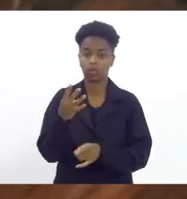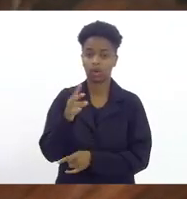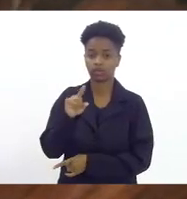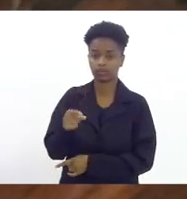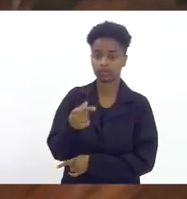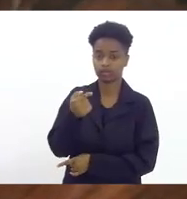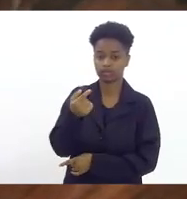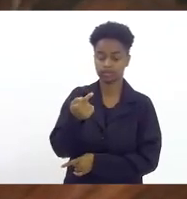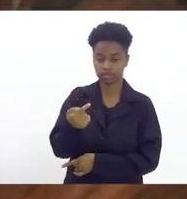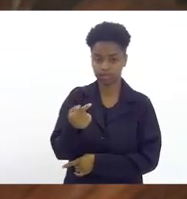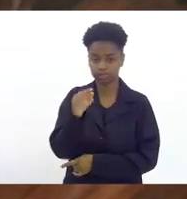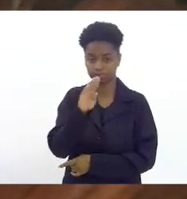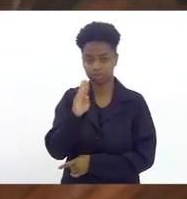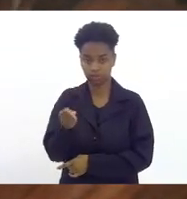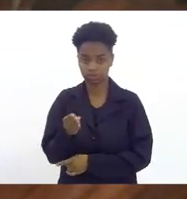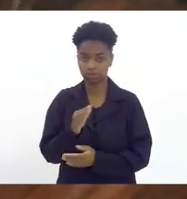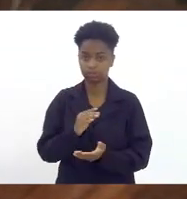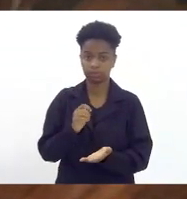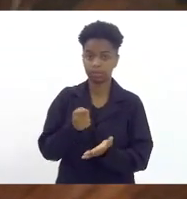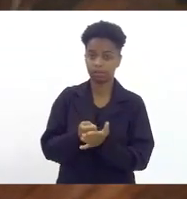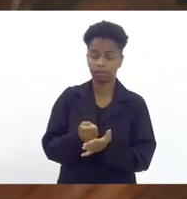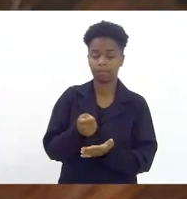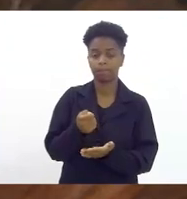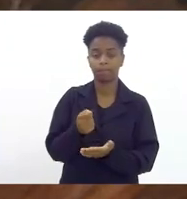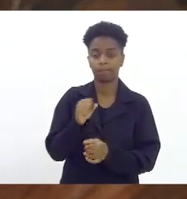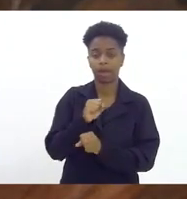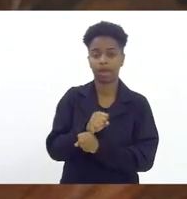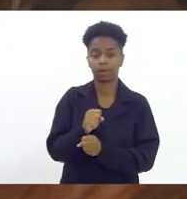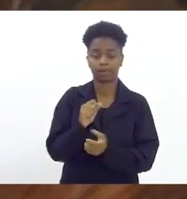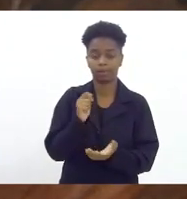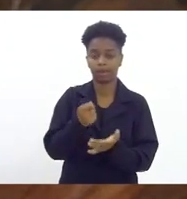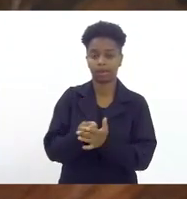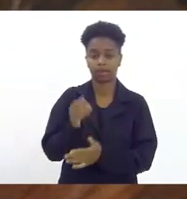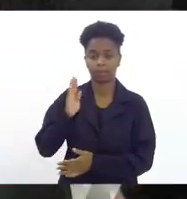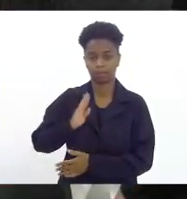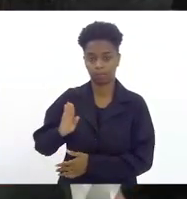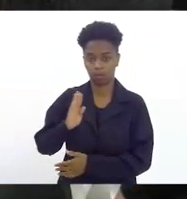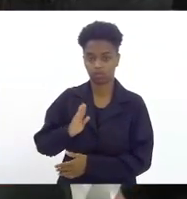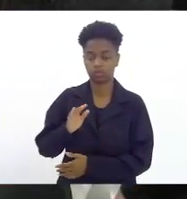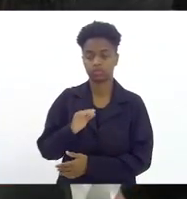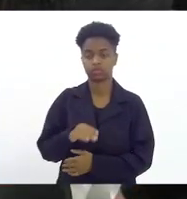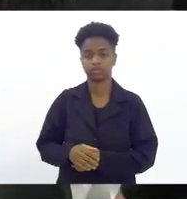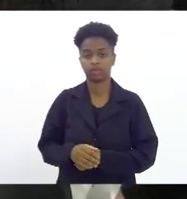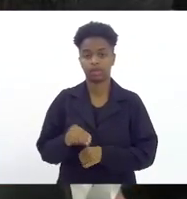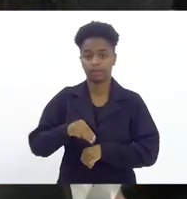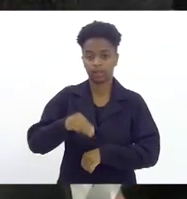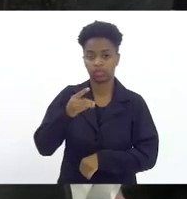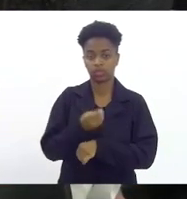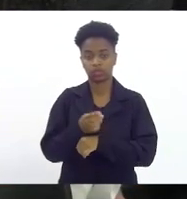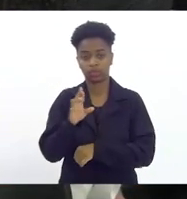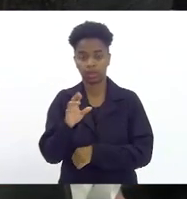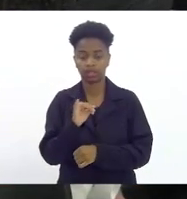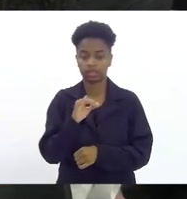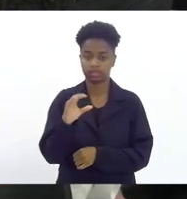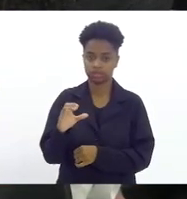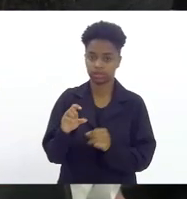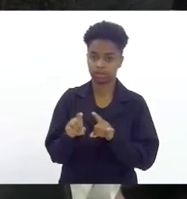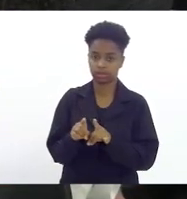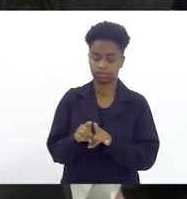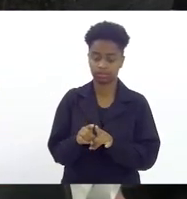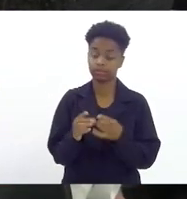mestrado e doutorado que acabaram sendo suspensas nesse mesmo período foi apresentado um projeto